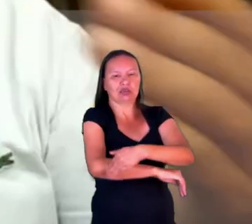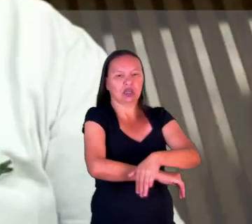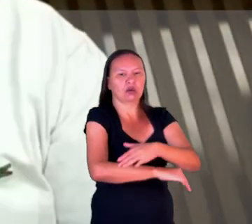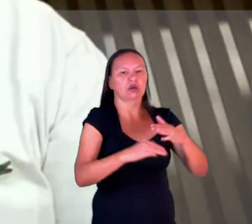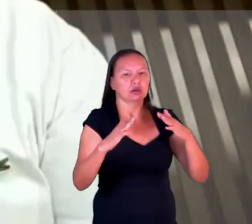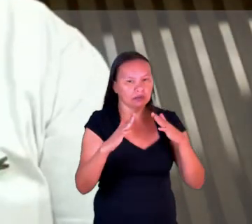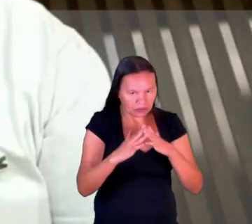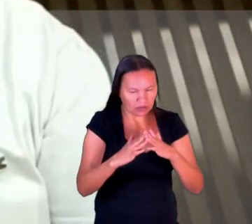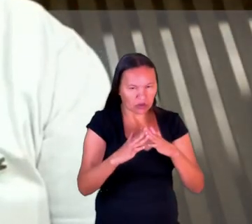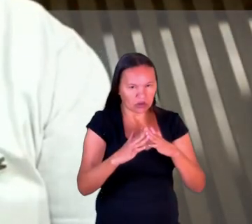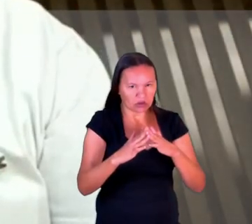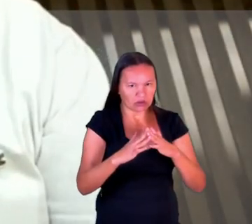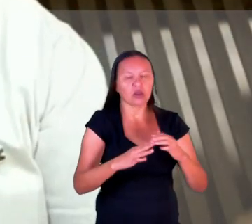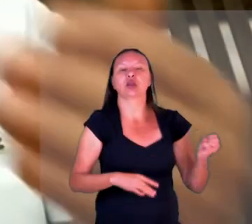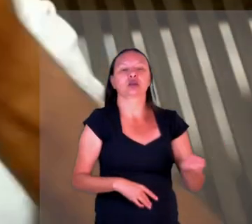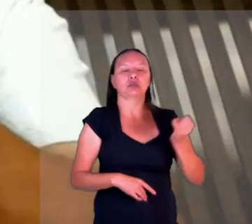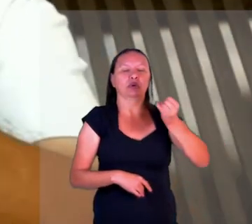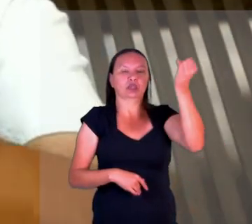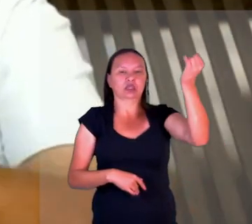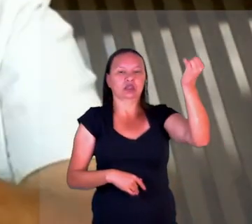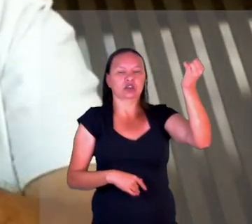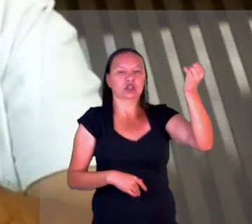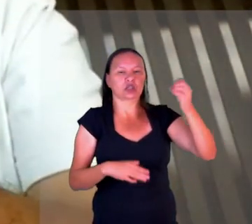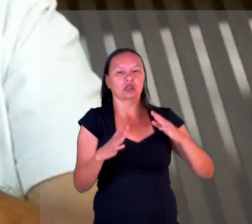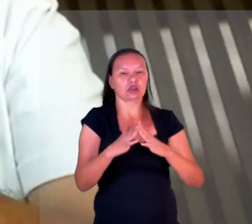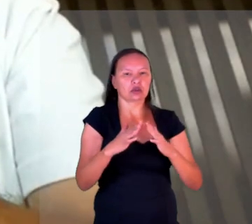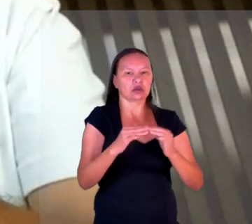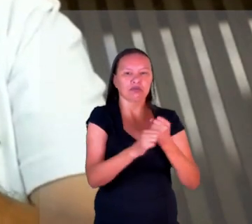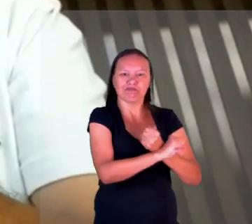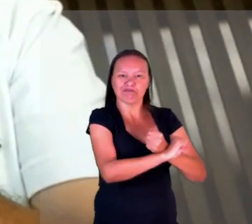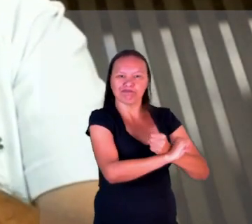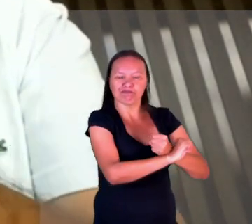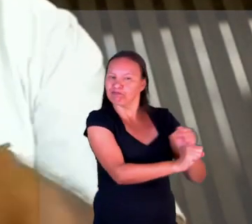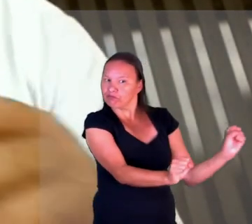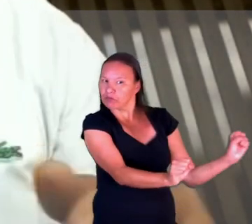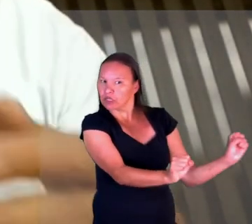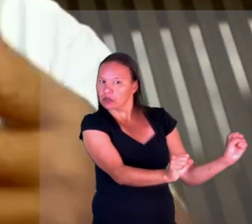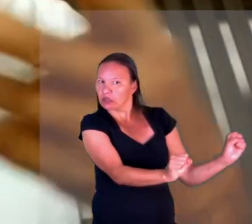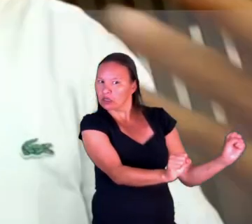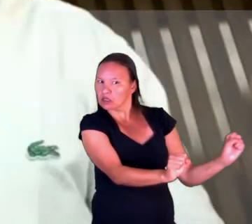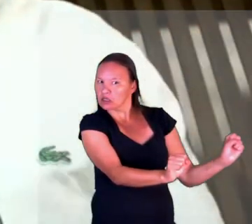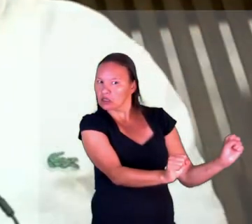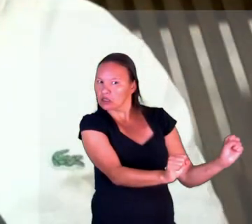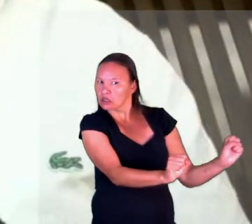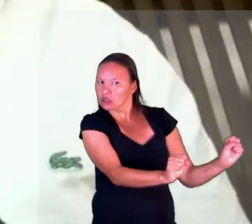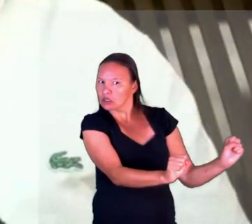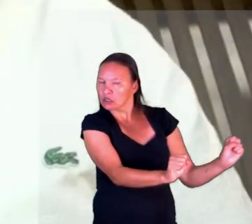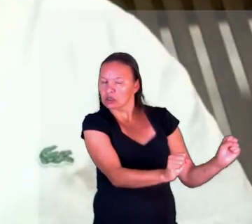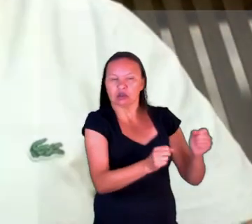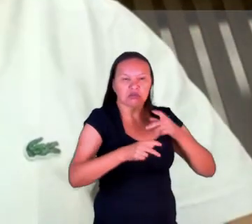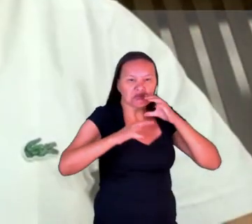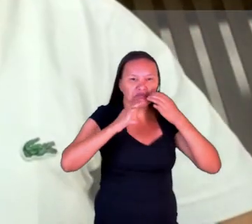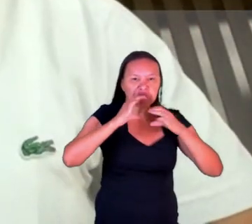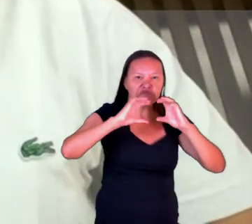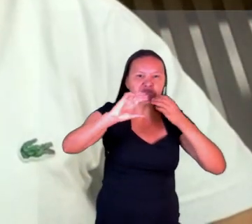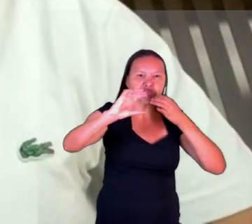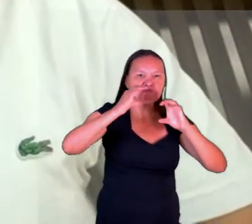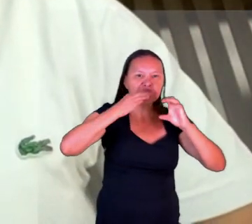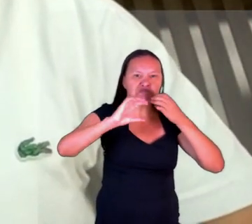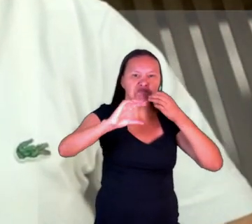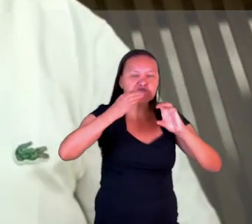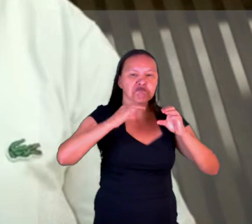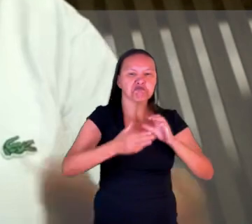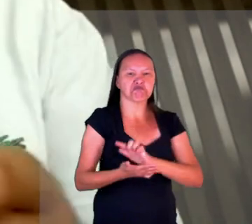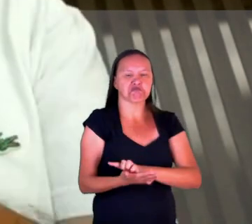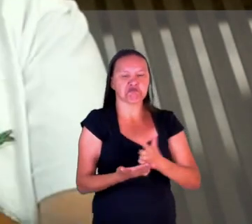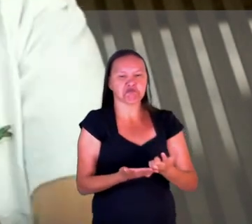seja o egresso do sistema prisional que teve a sua liberdade e e eh eh cantada Como diz os meninos na capa